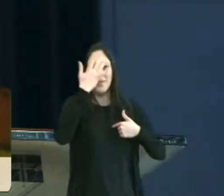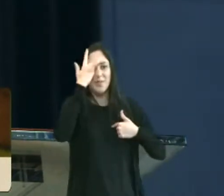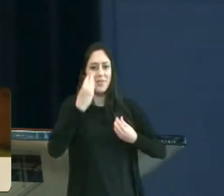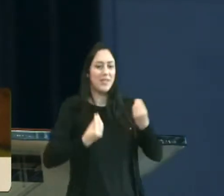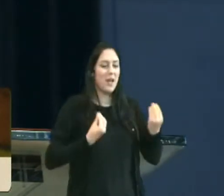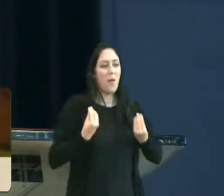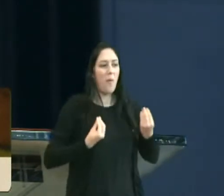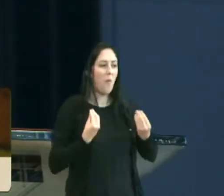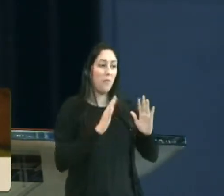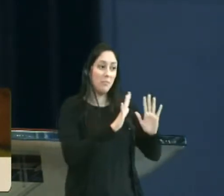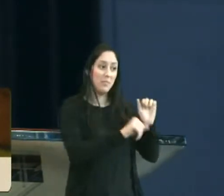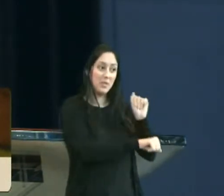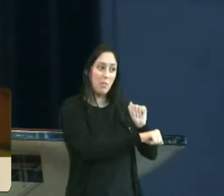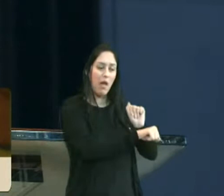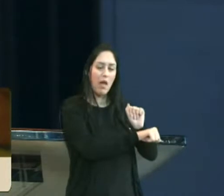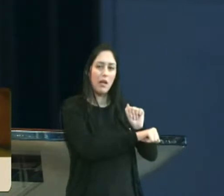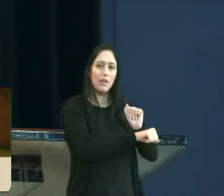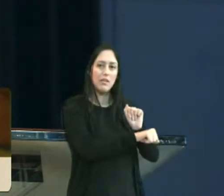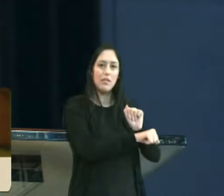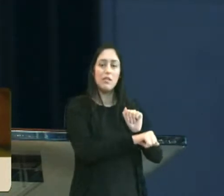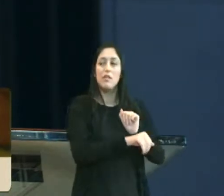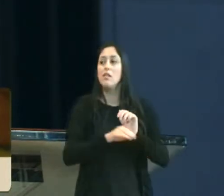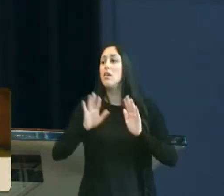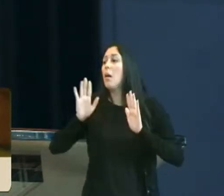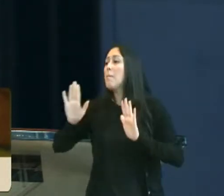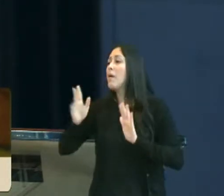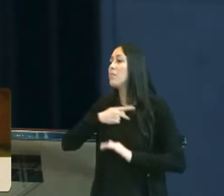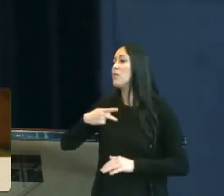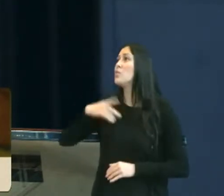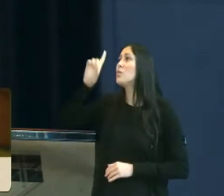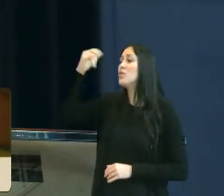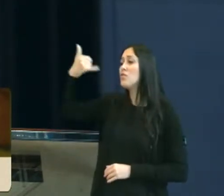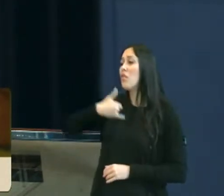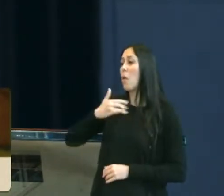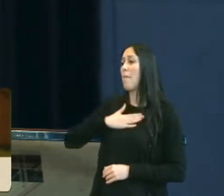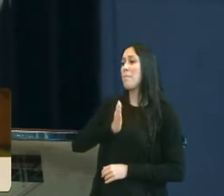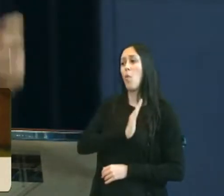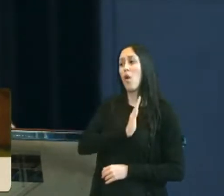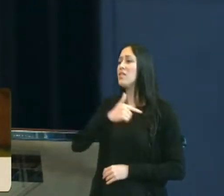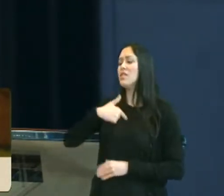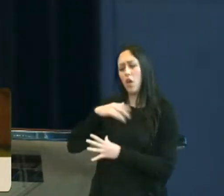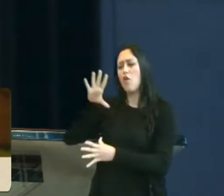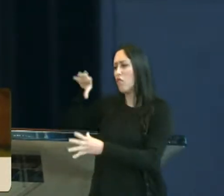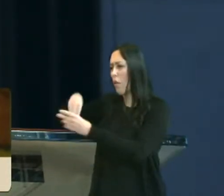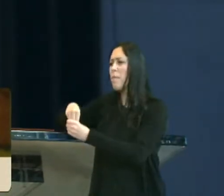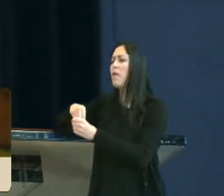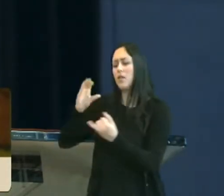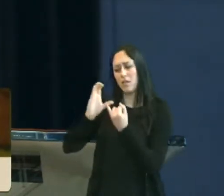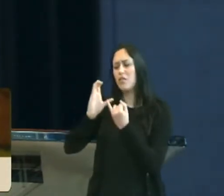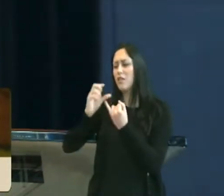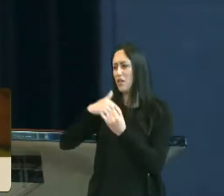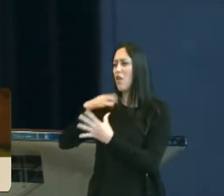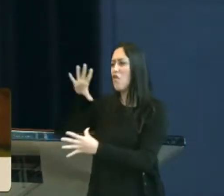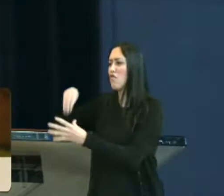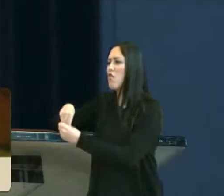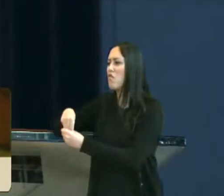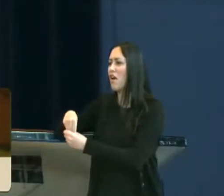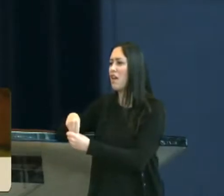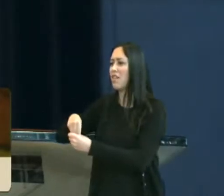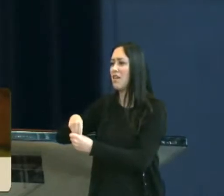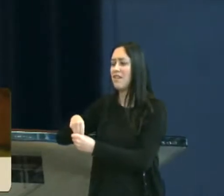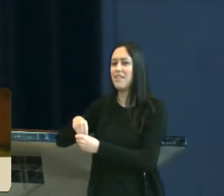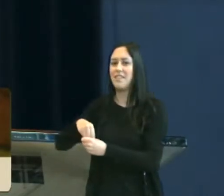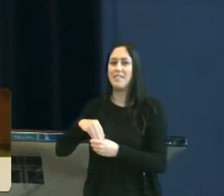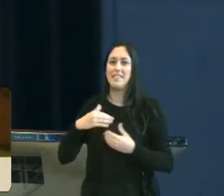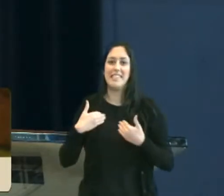para ele, mas Deus falou, pastor, então é agora que eu vou pôr a oferta assim mesmo. Aí ele me criou um problema, né?